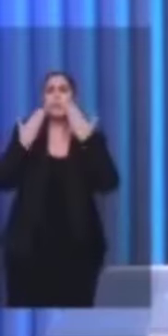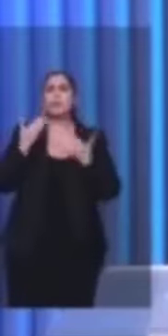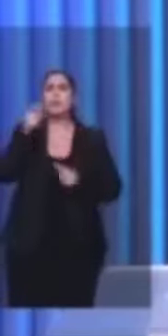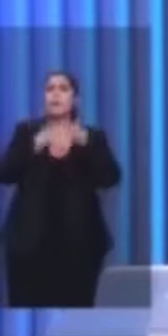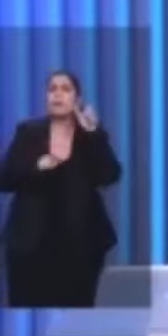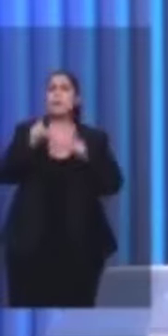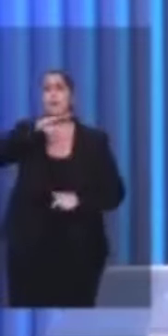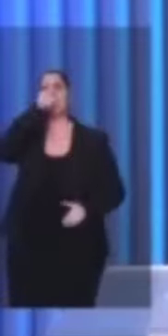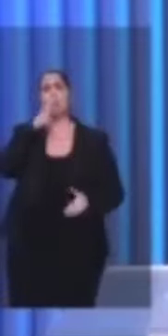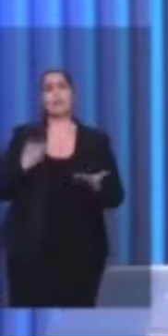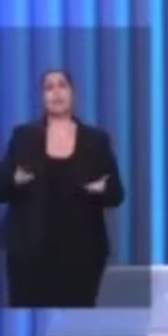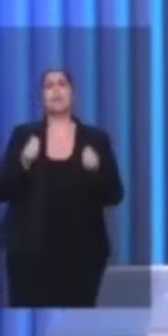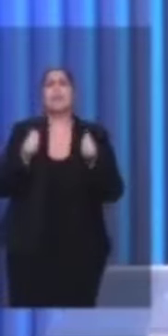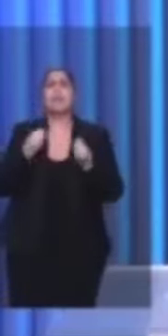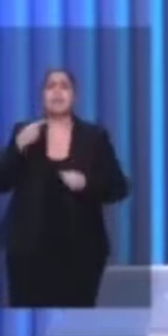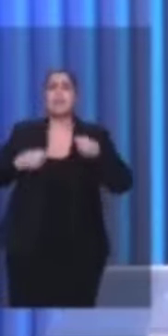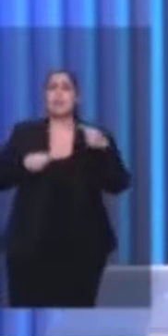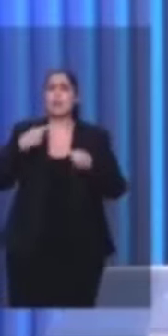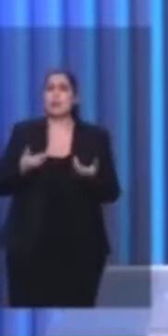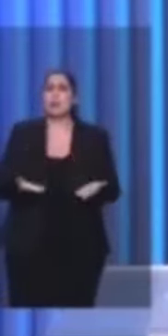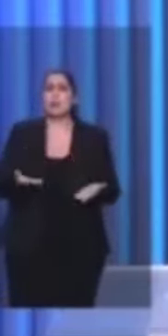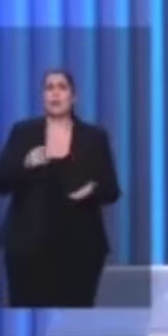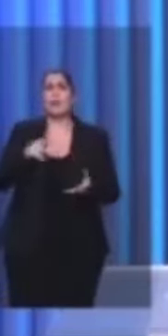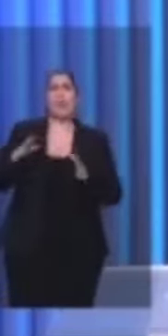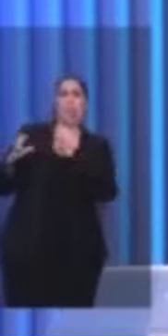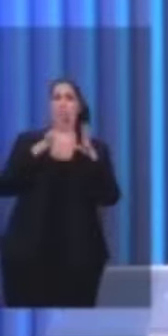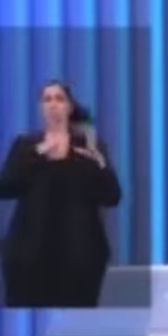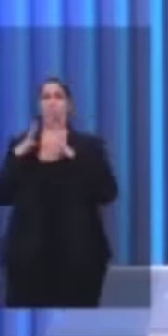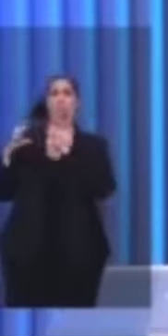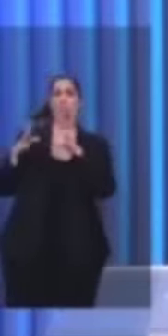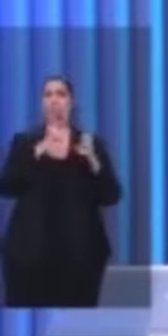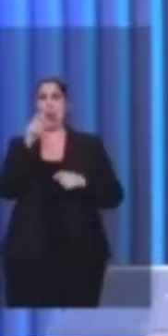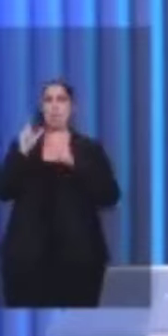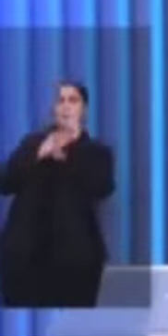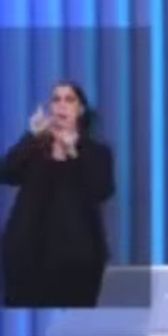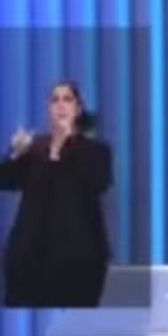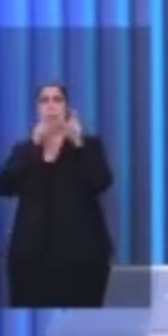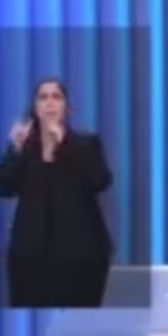para debater e não para esse tipo de agressão e de ofensa pessoal.